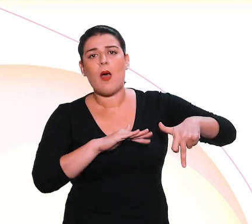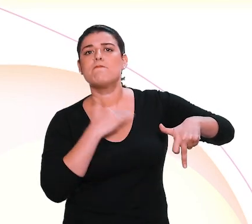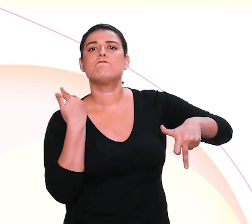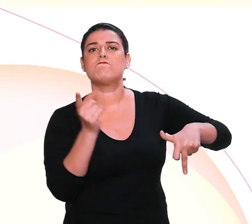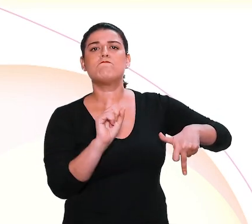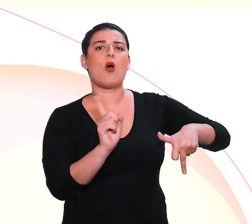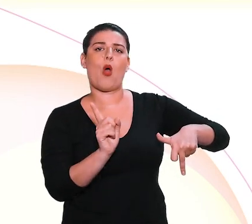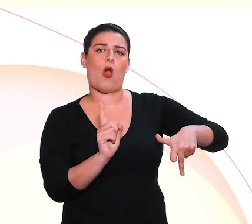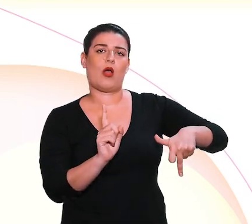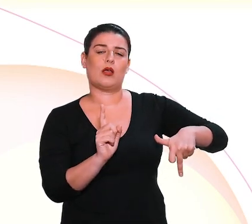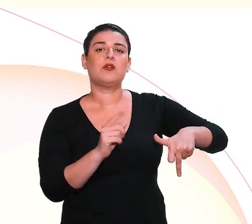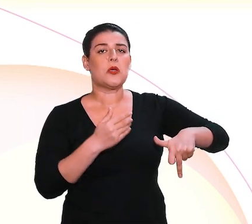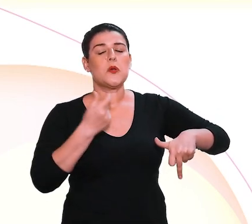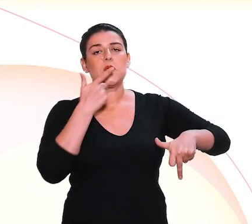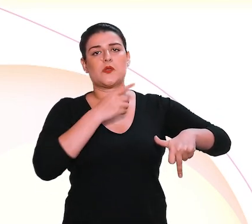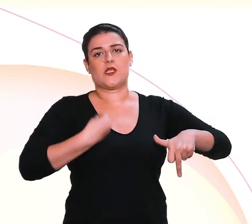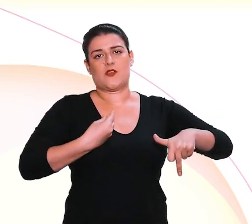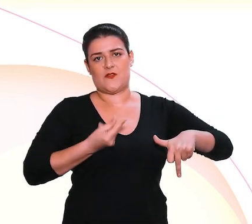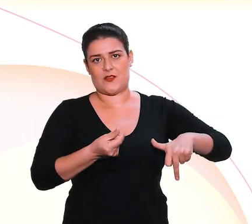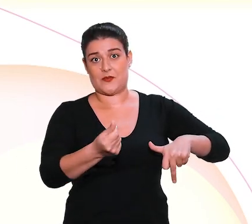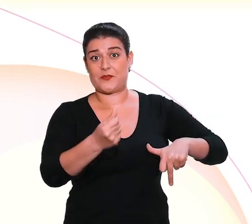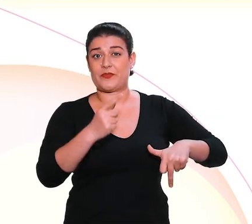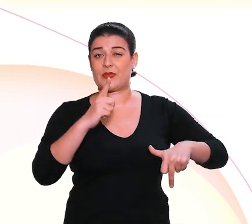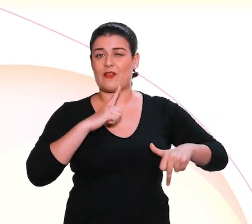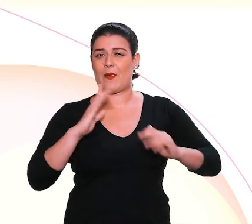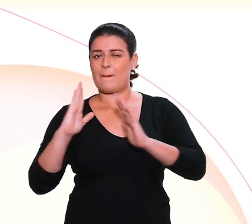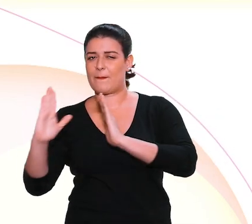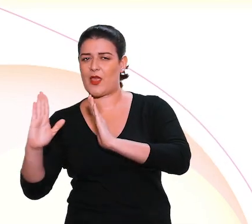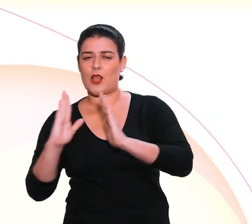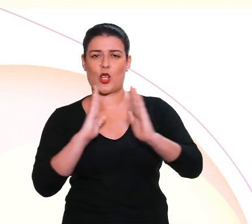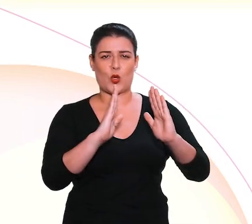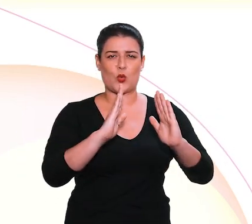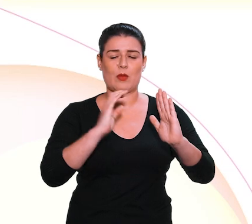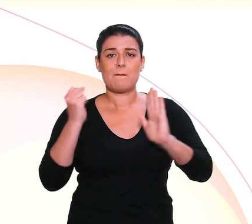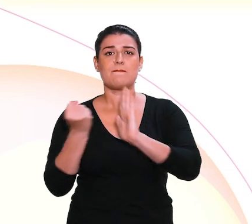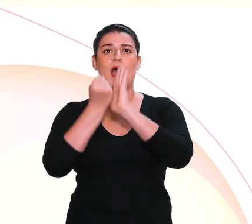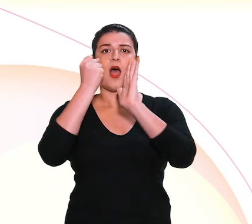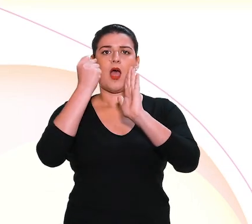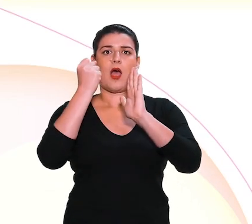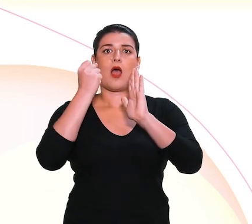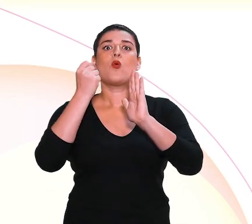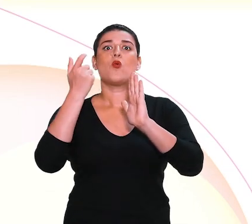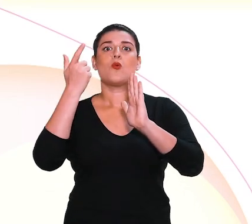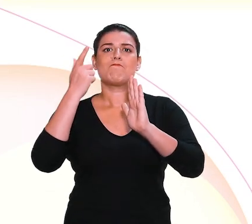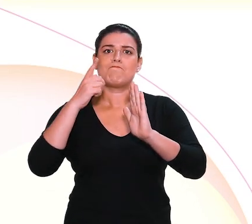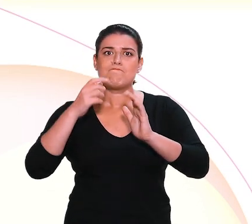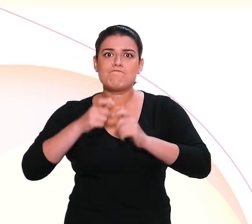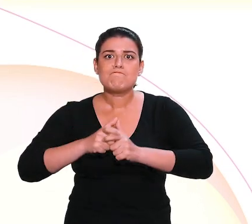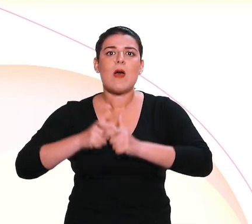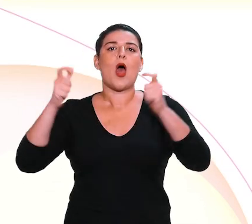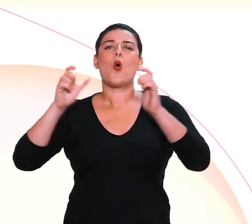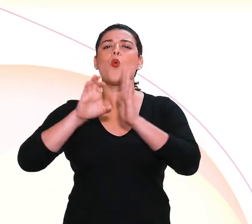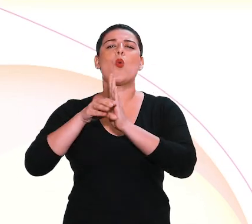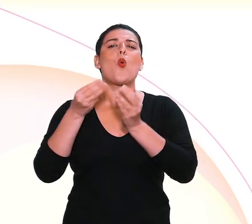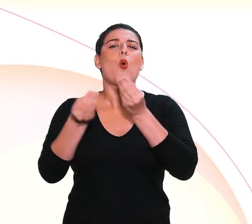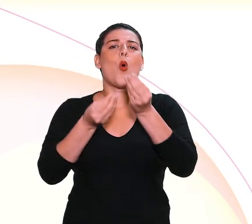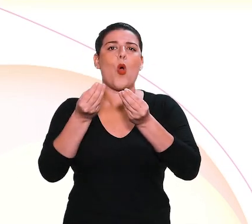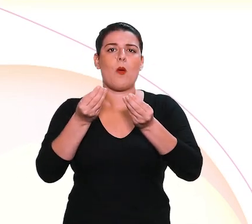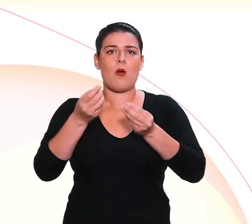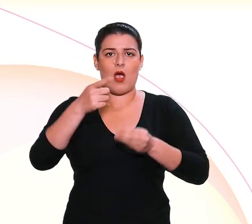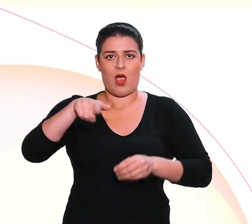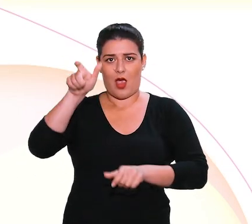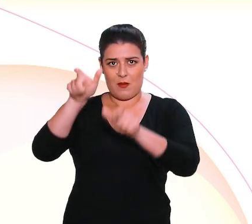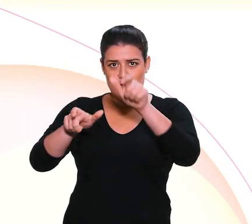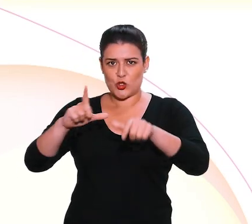amputação. E dois foram os grandes eventos que fizeram crescer esse conceito de como reintegrar a